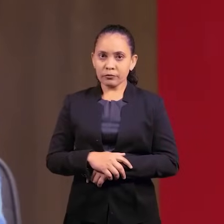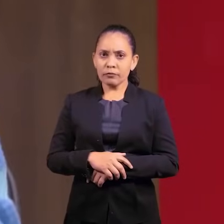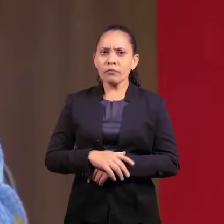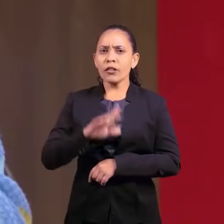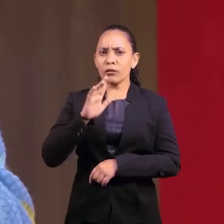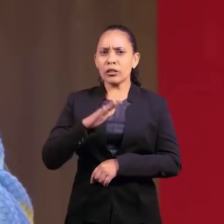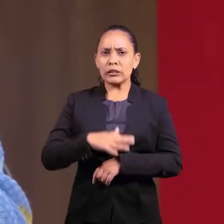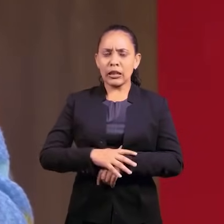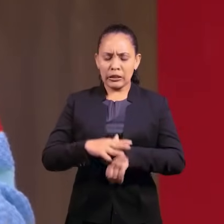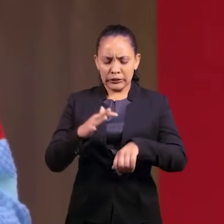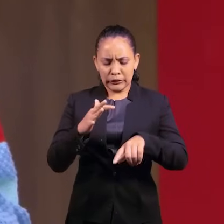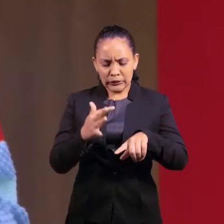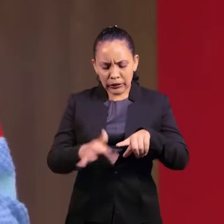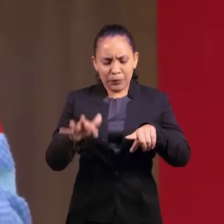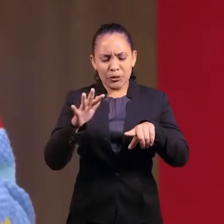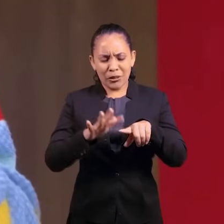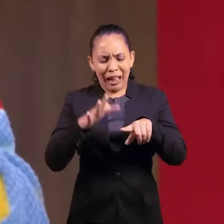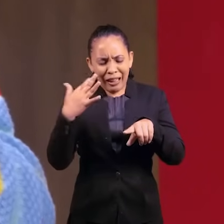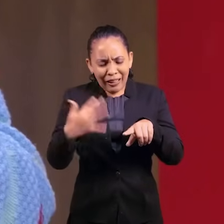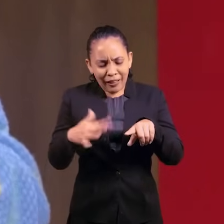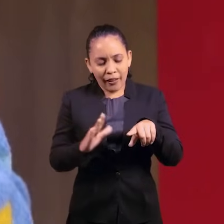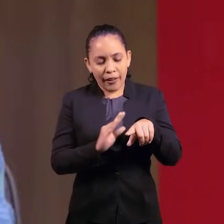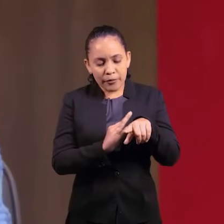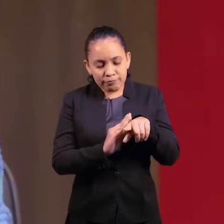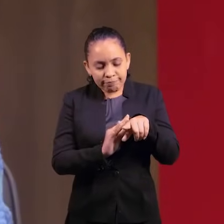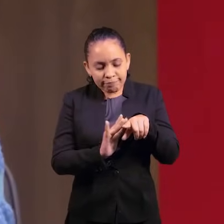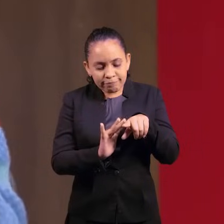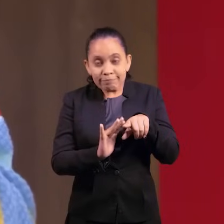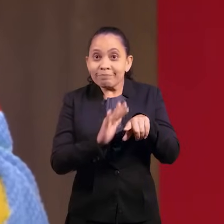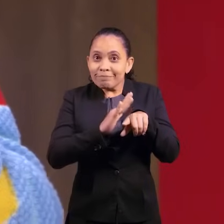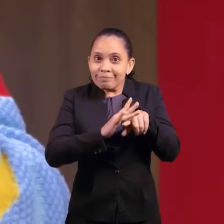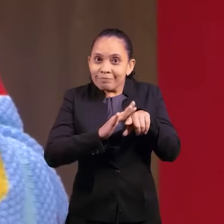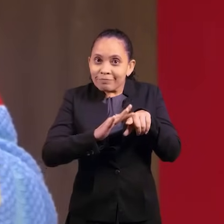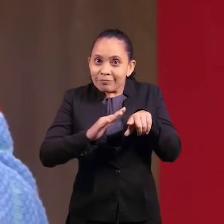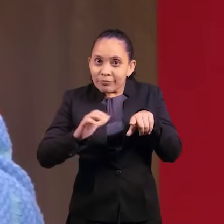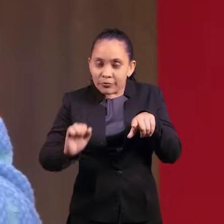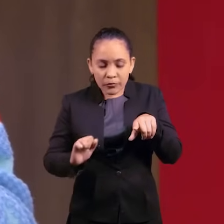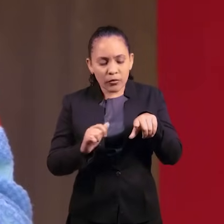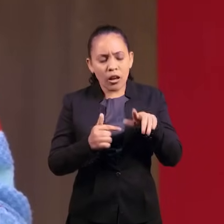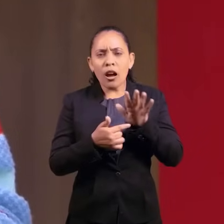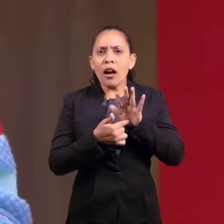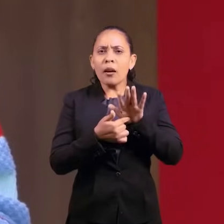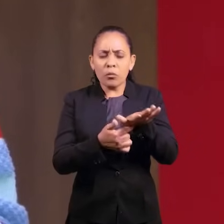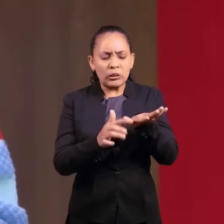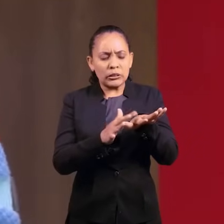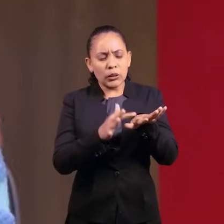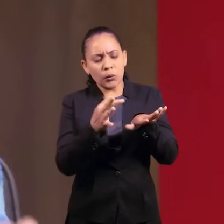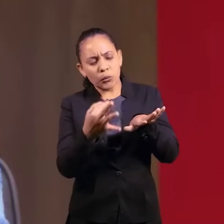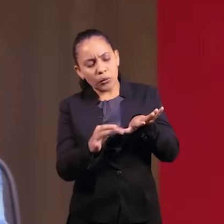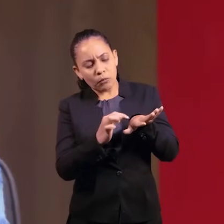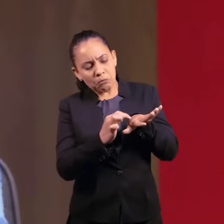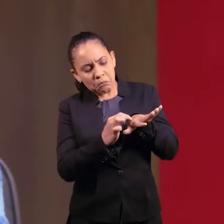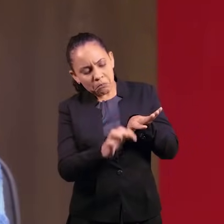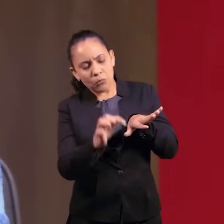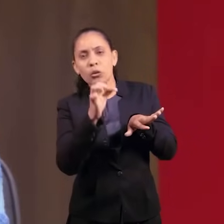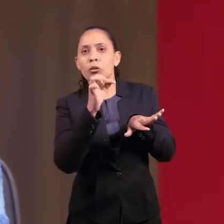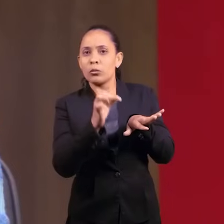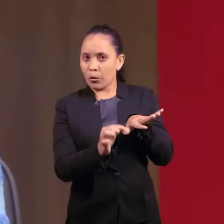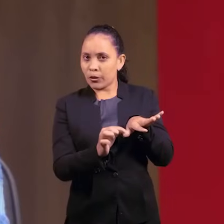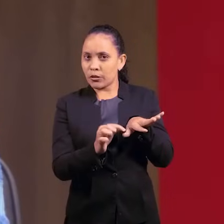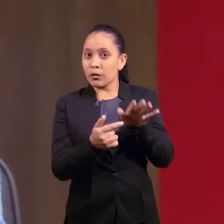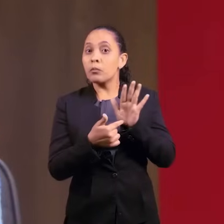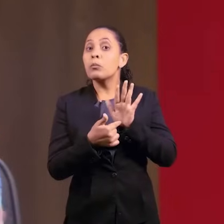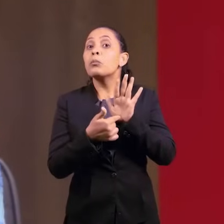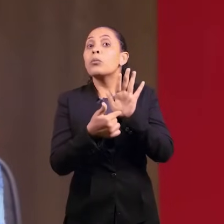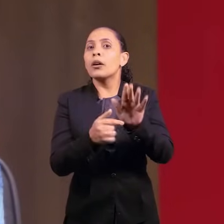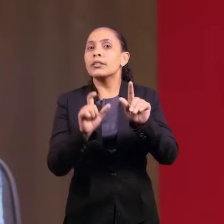perfeita, aquela cicatriz fininha, que teve uma plena cicatrização, porque existem alguns tipos de cicatrizes que elas